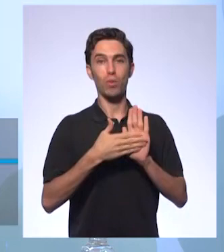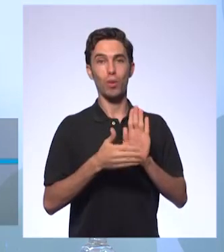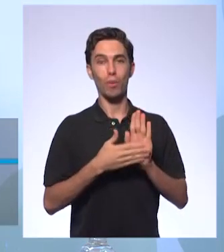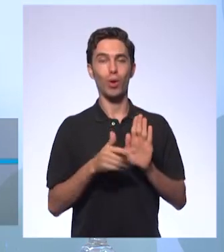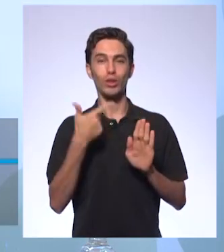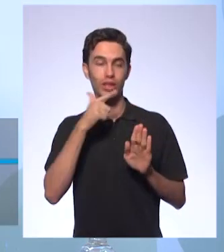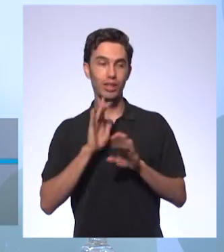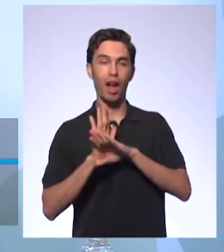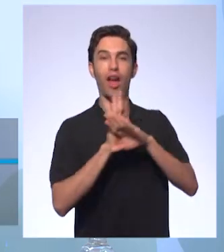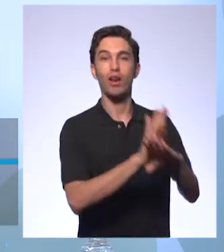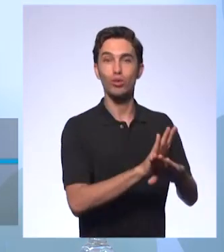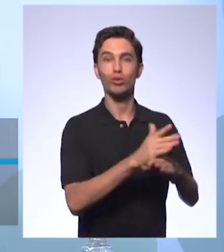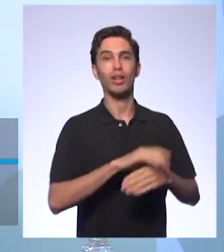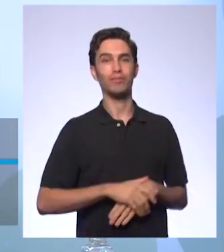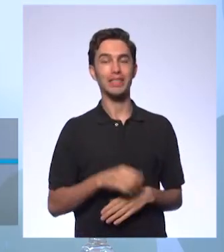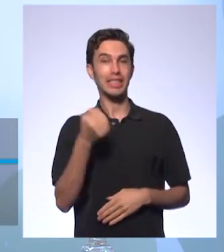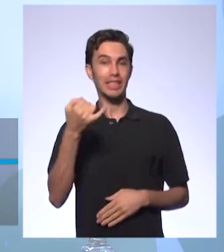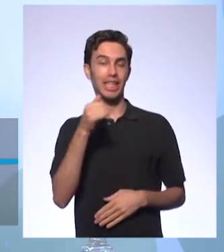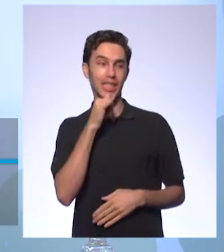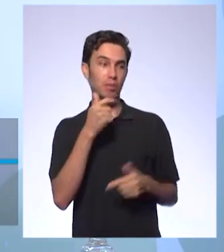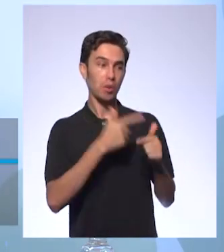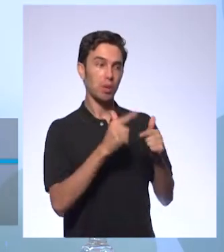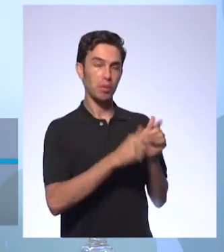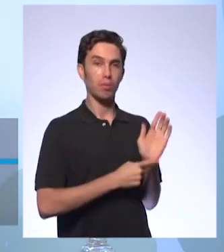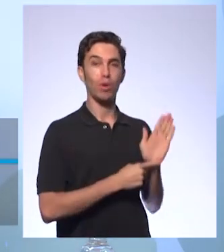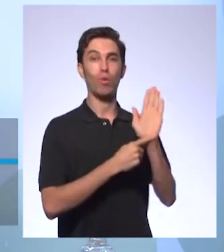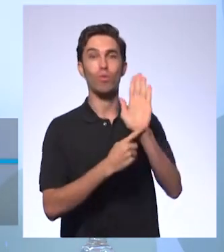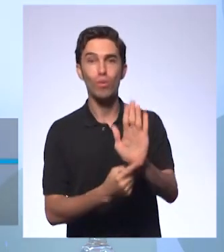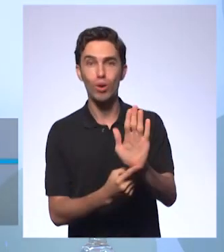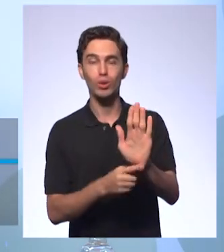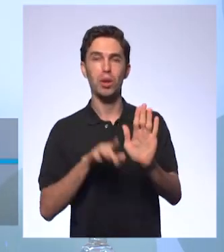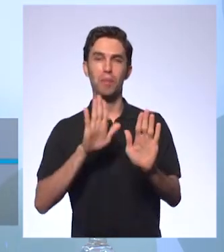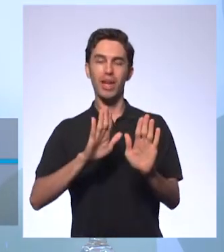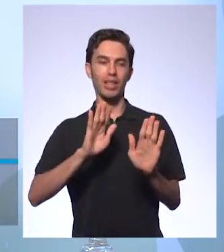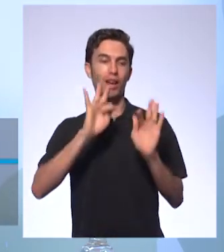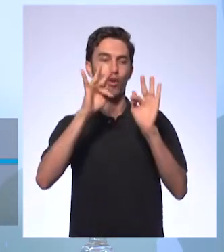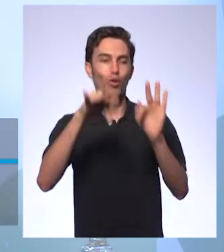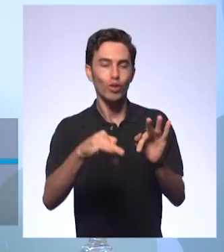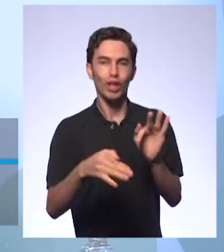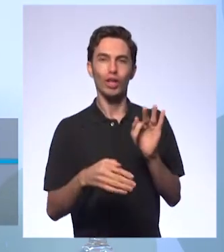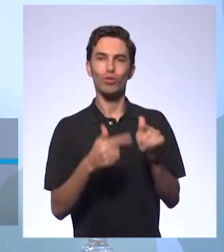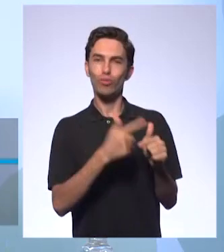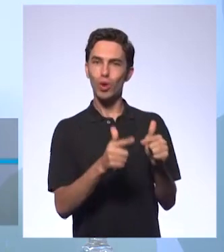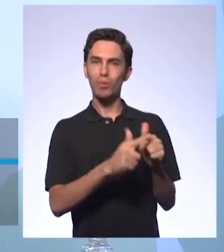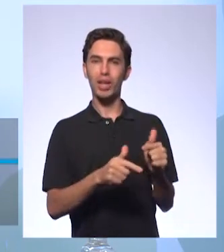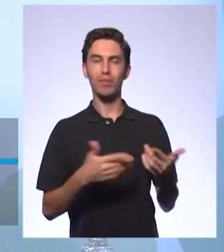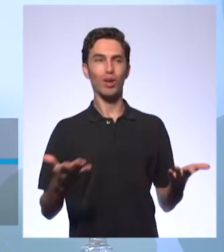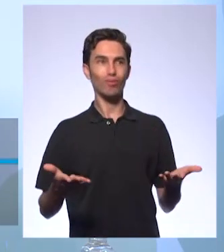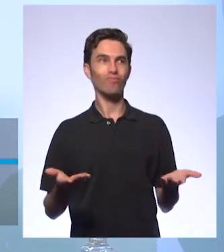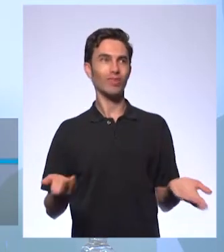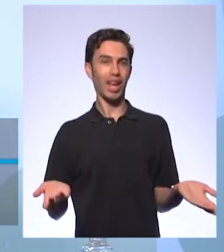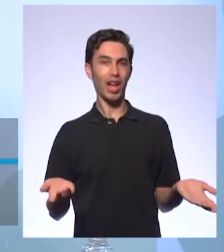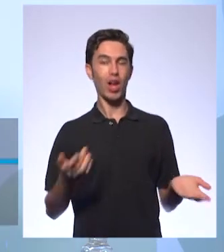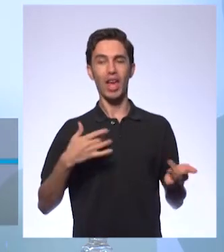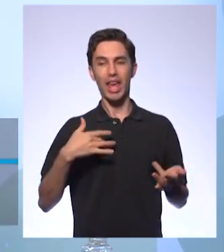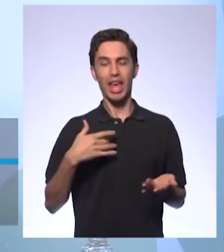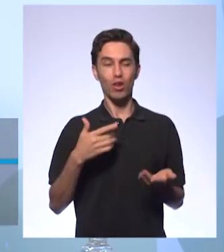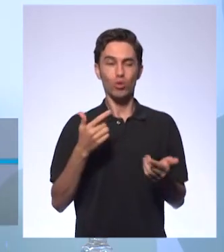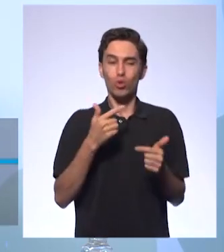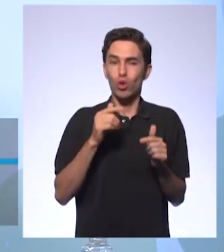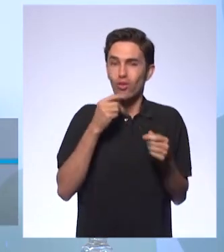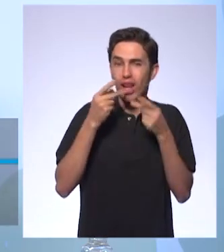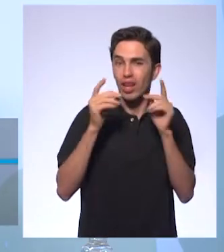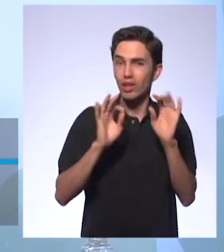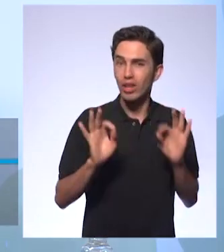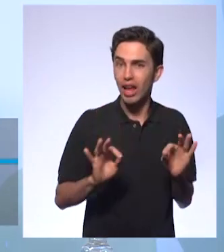eu apresento todo o problema e quando eu chego ao final do problema, eu simplesmente falo, não estou dizendo que não é,